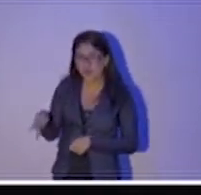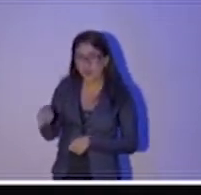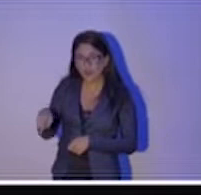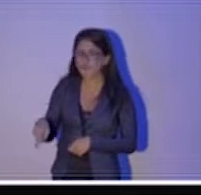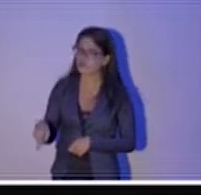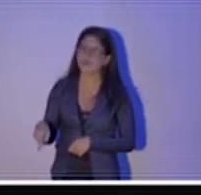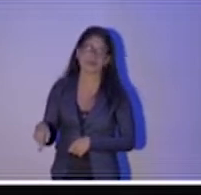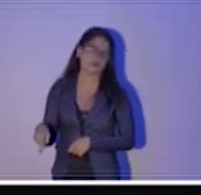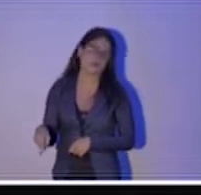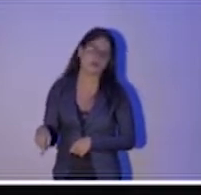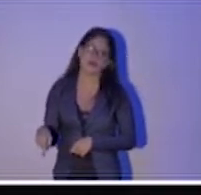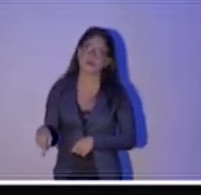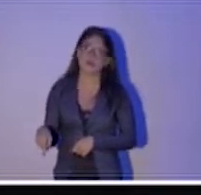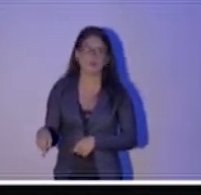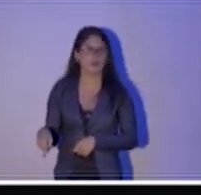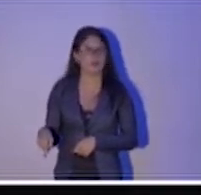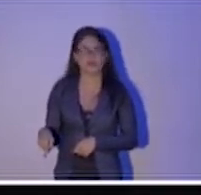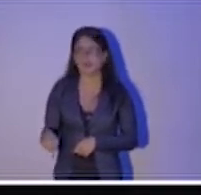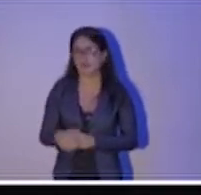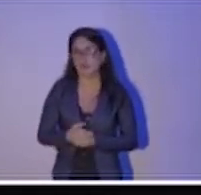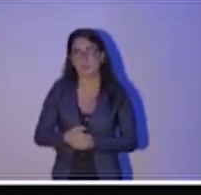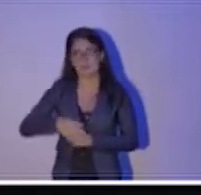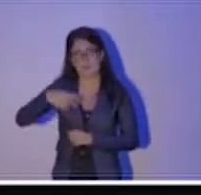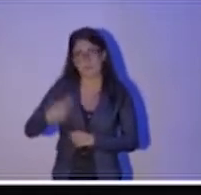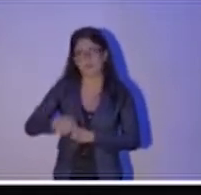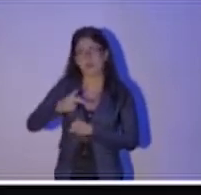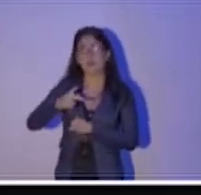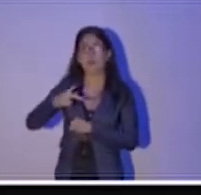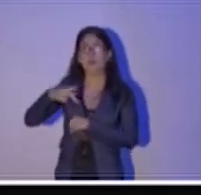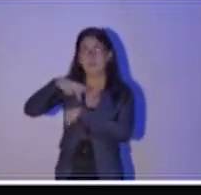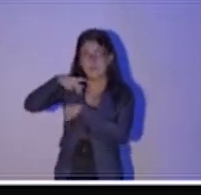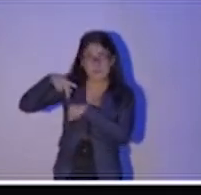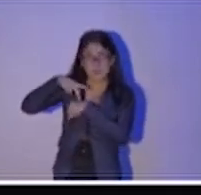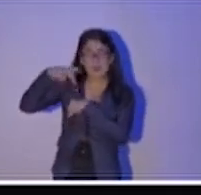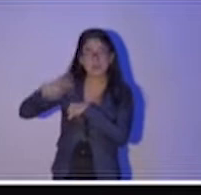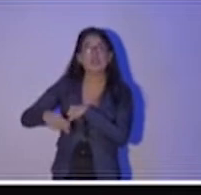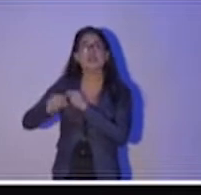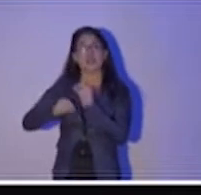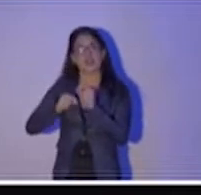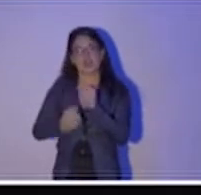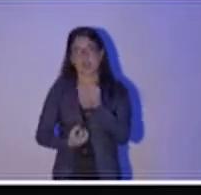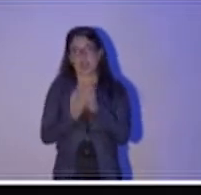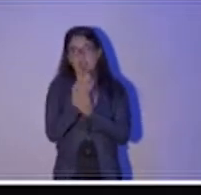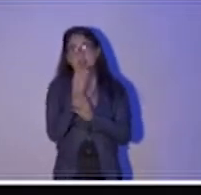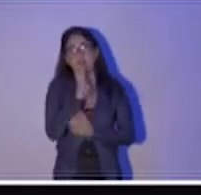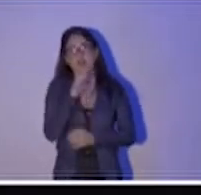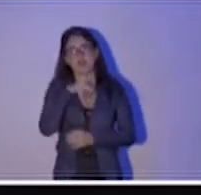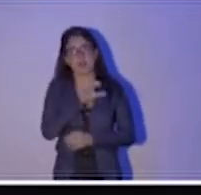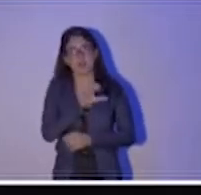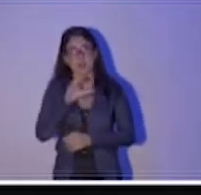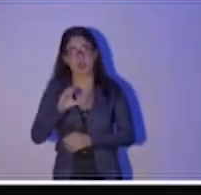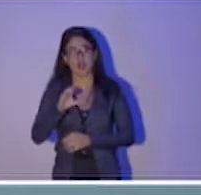que estão na linha de frente. O país dá um passo muito importante quando ele faz a Base Nacional Comum